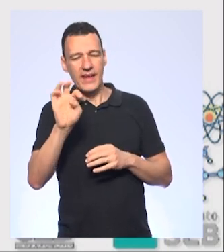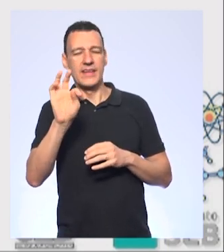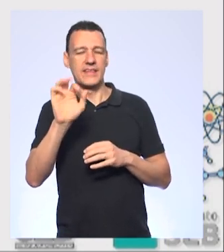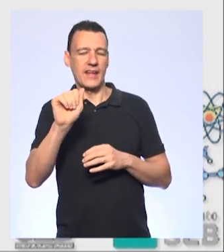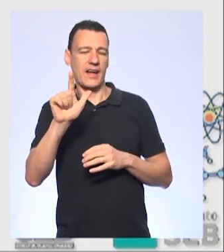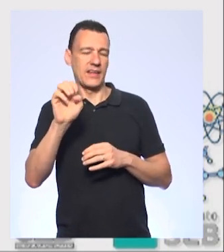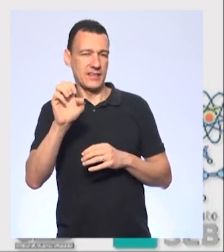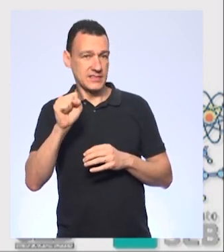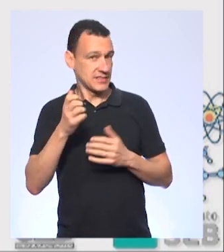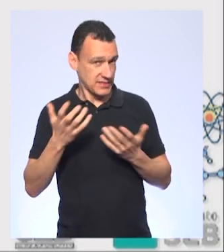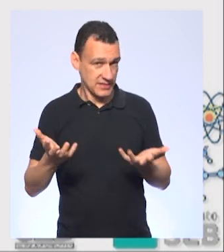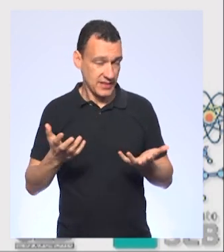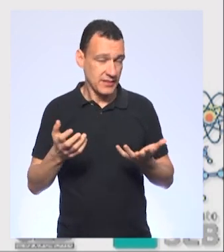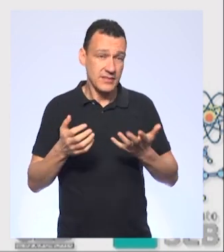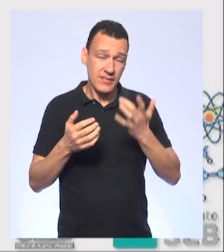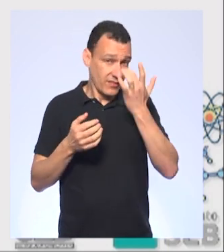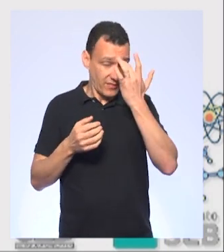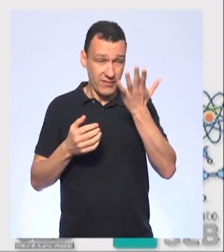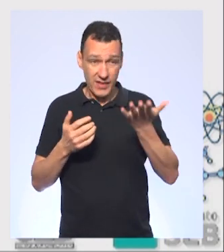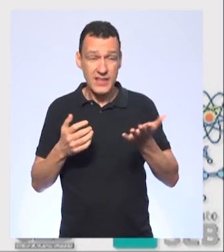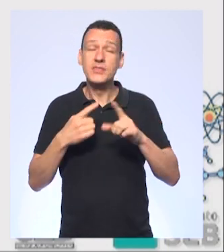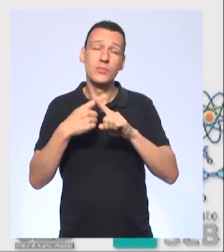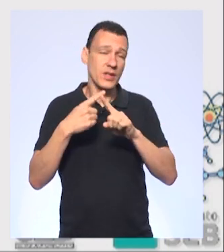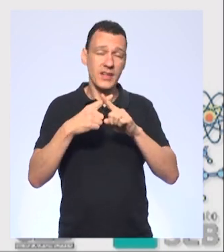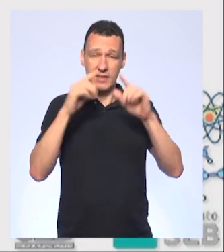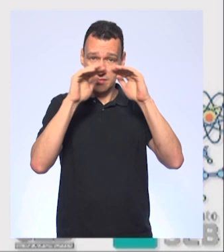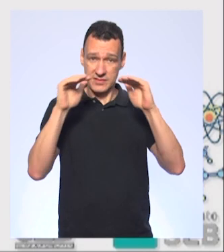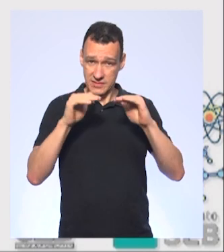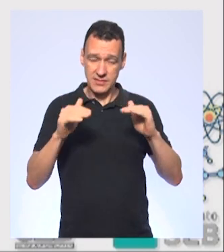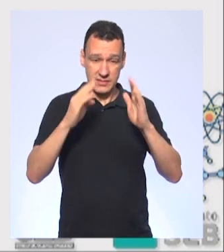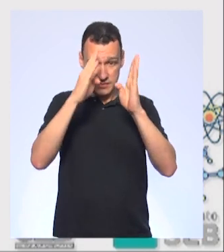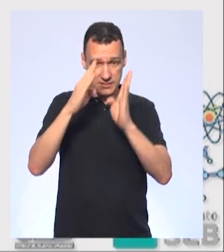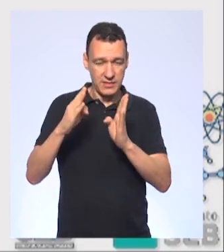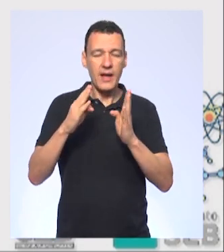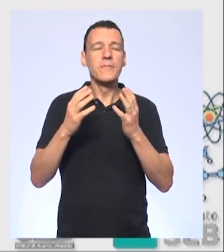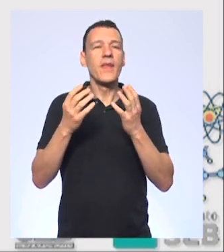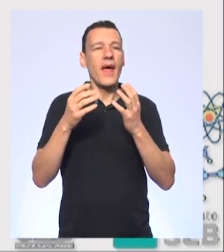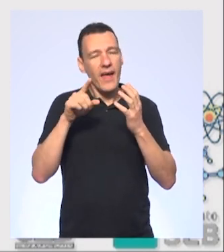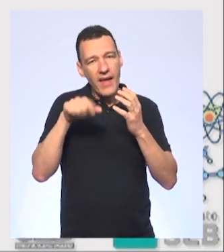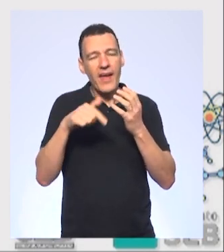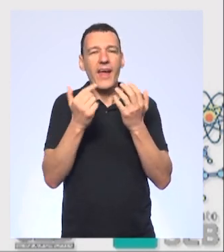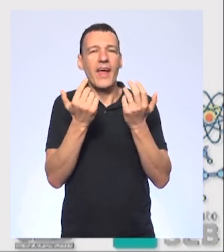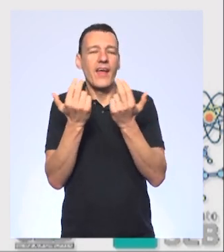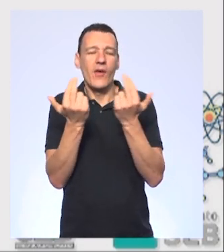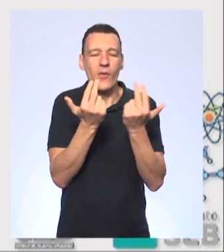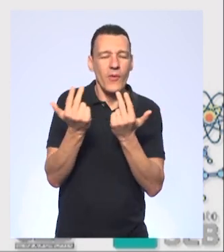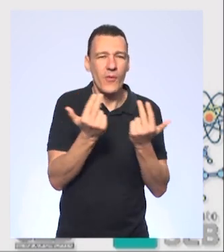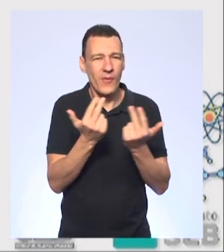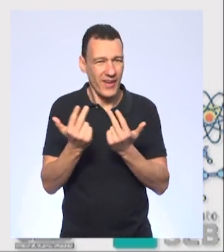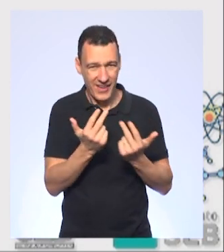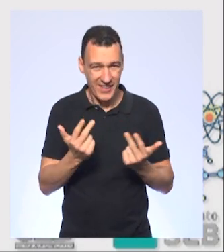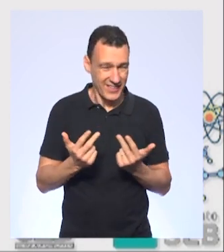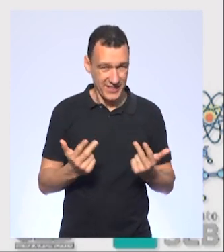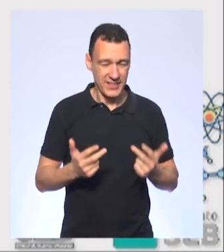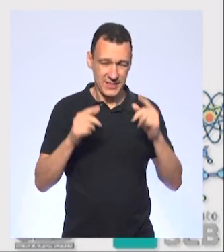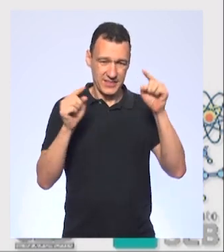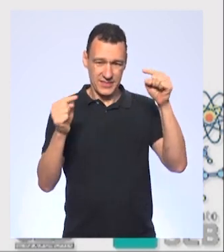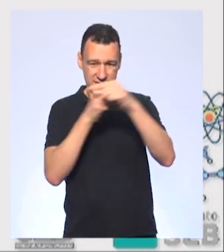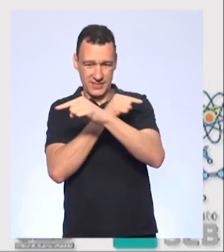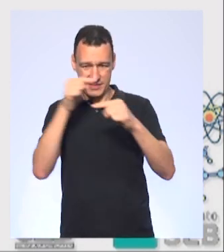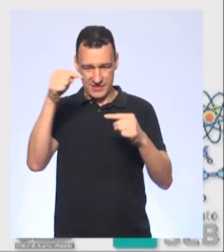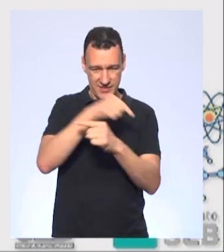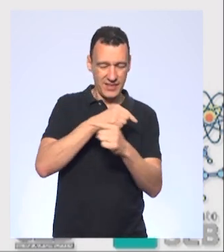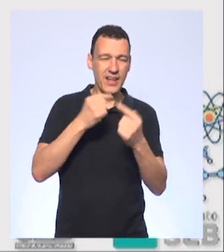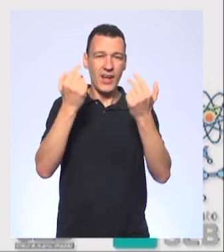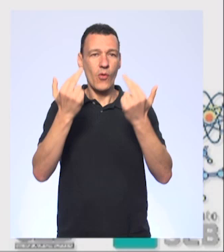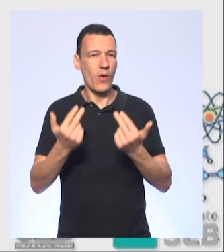entre 2 segmentos de uma transversal é igual à razão dos seus segmentos correspondentes, galera.